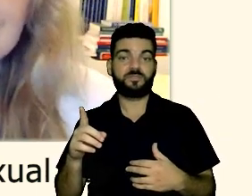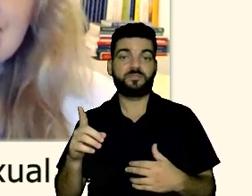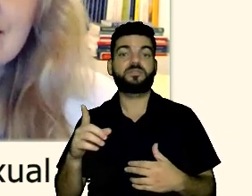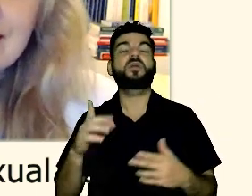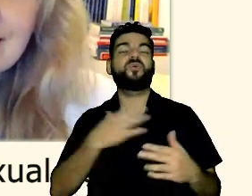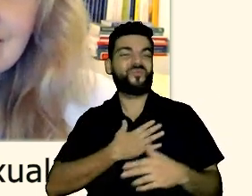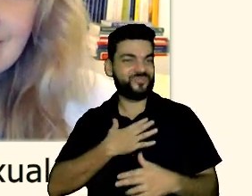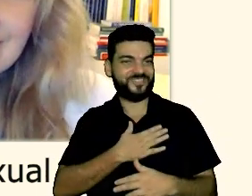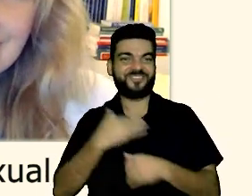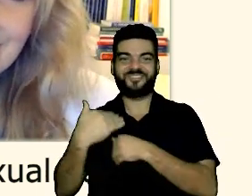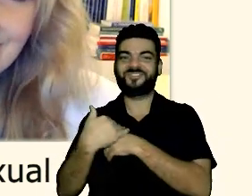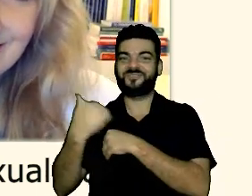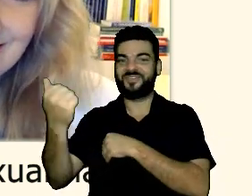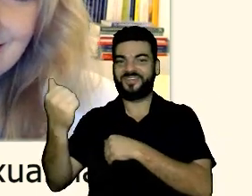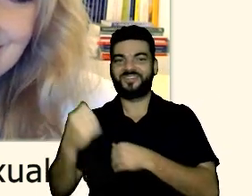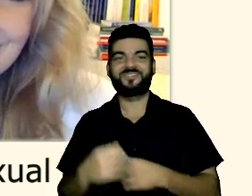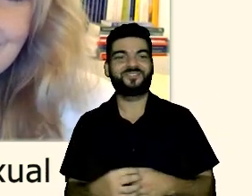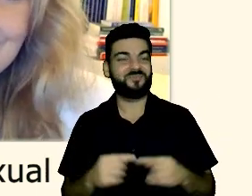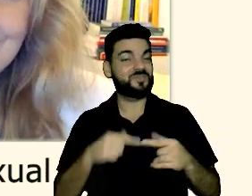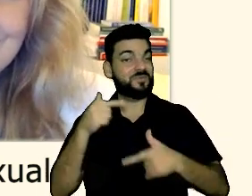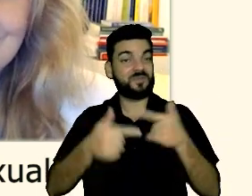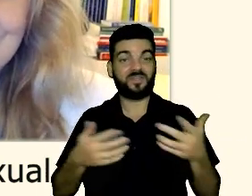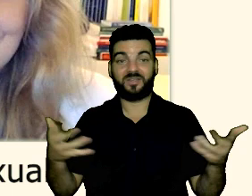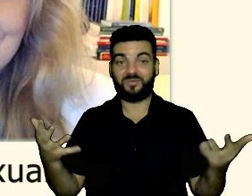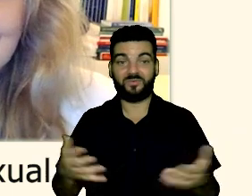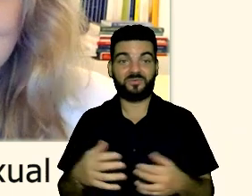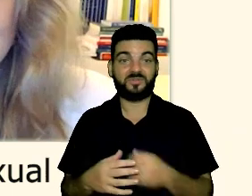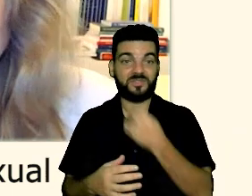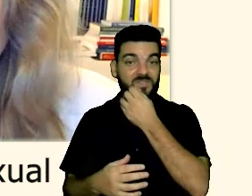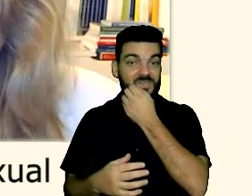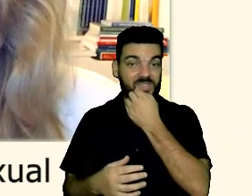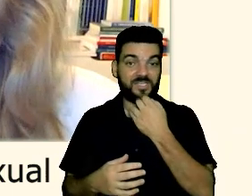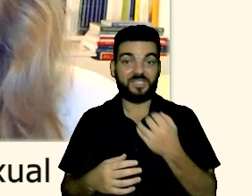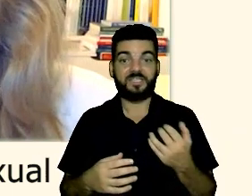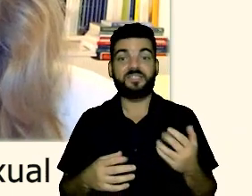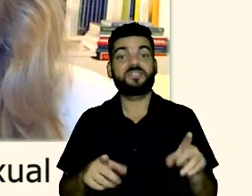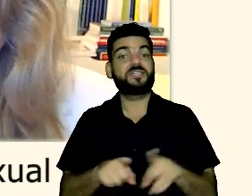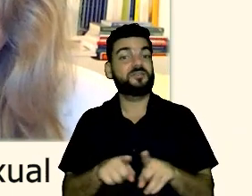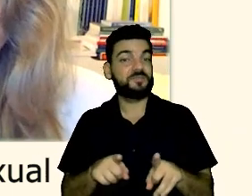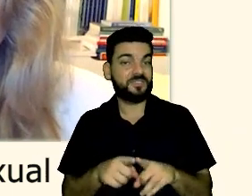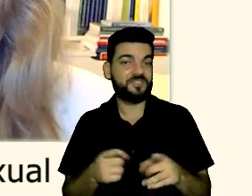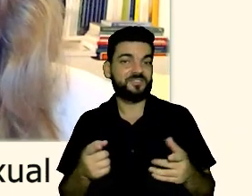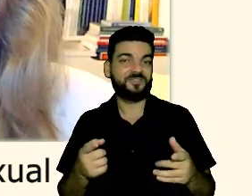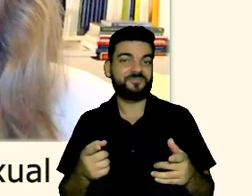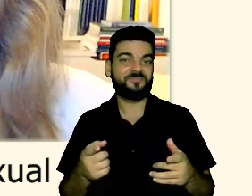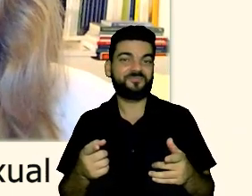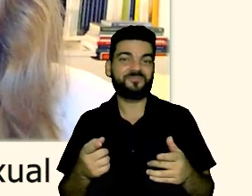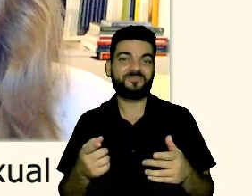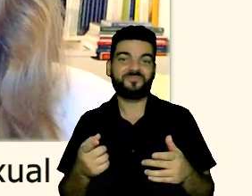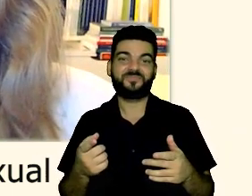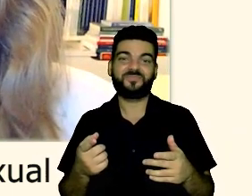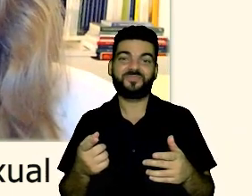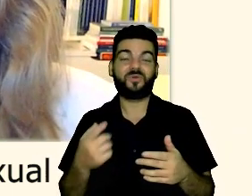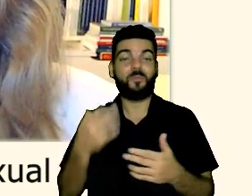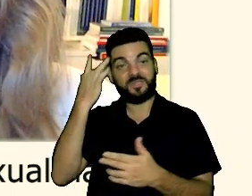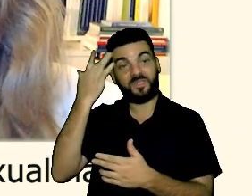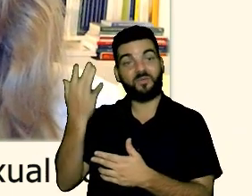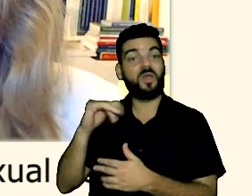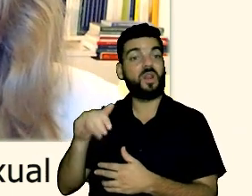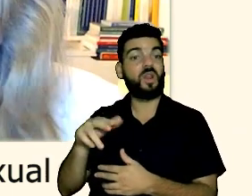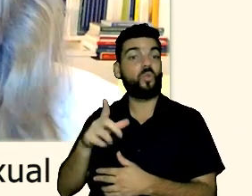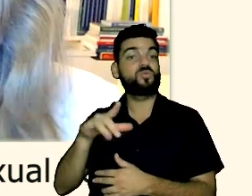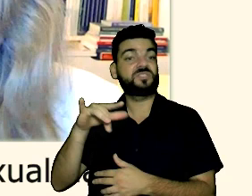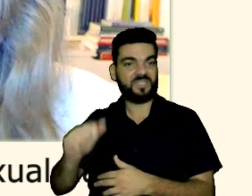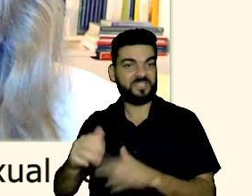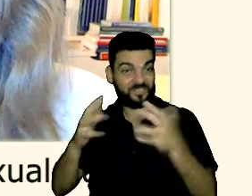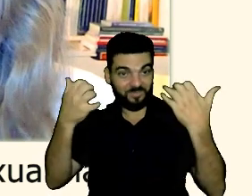objeto que aparece na câmera. Queria começar dizendo que foi uma honra ter recebido esse convite para participar desse